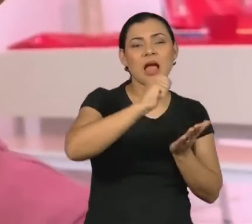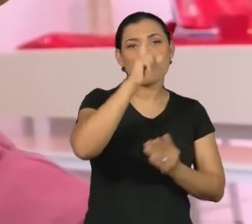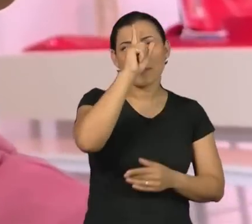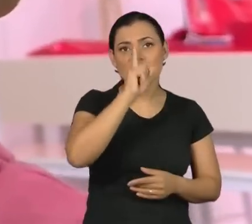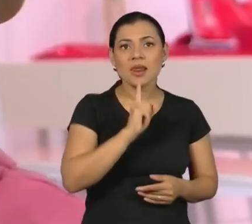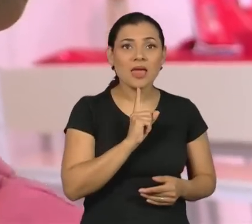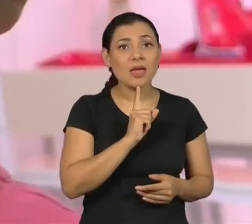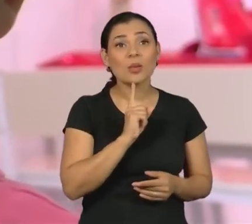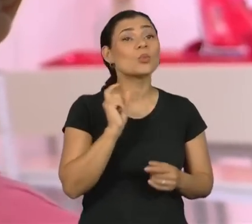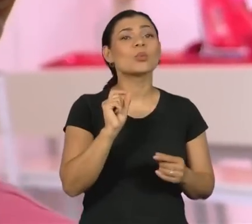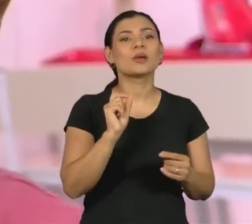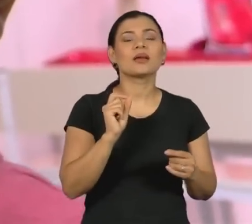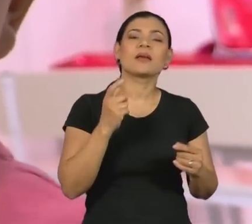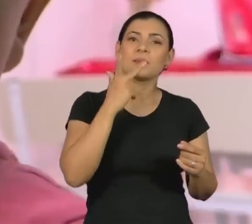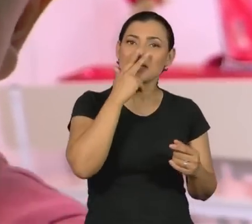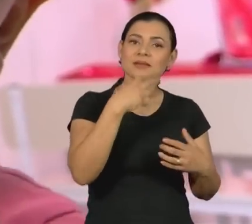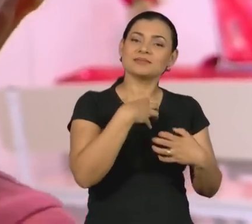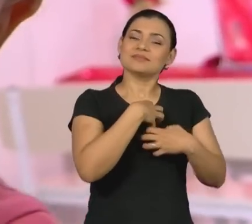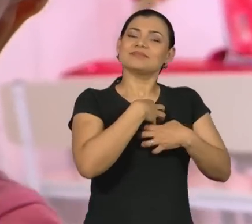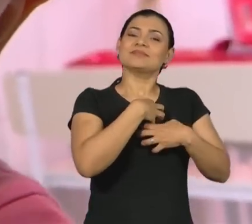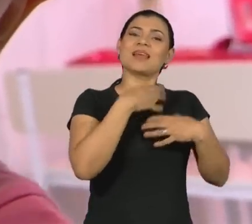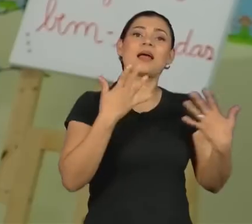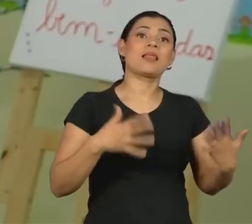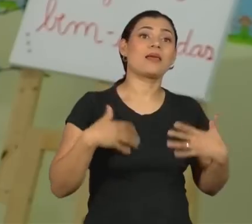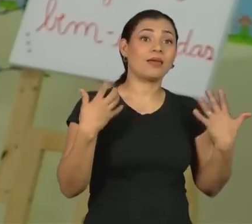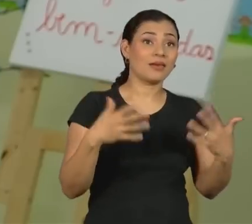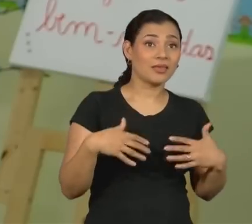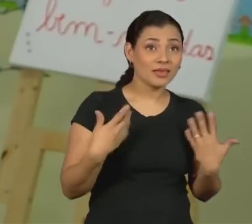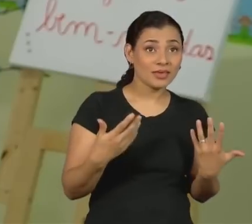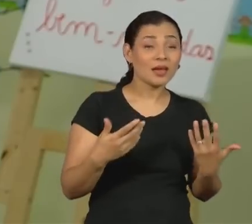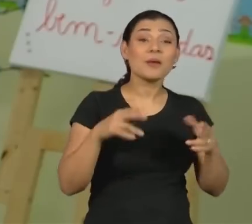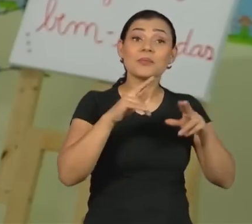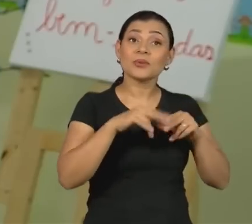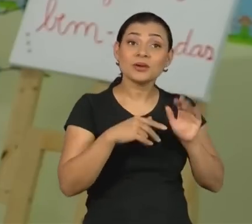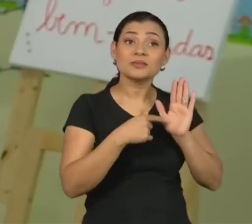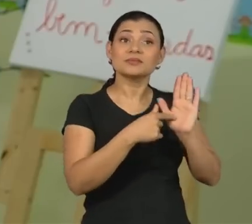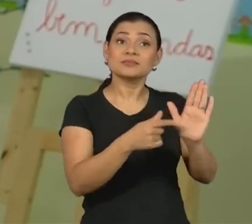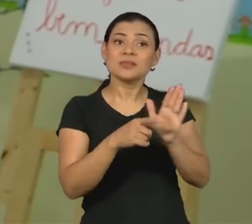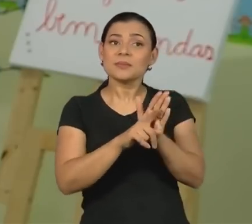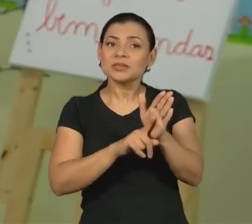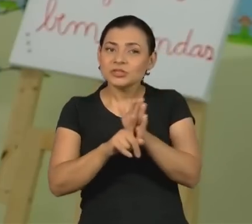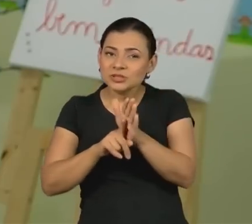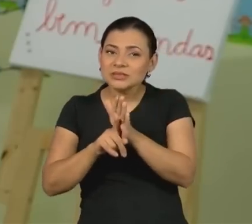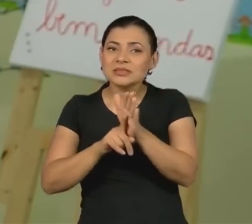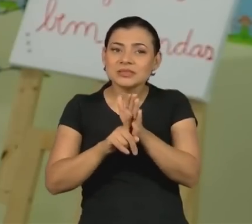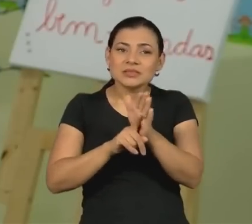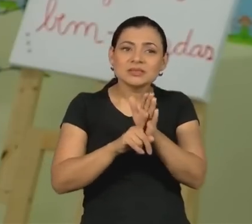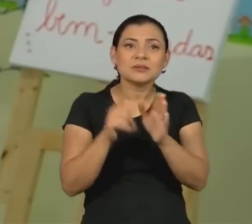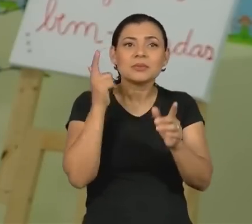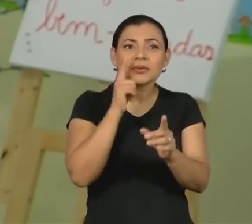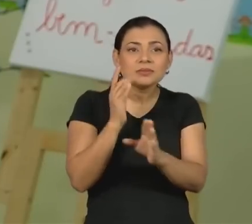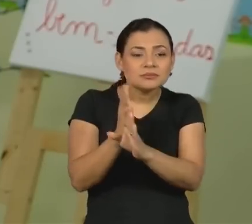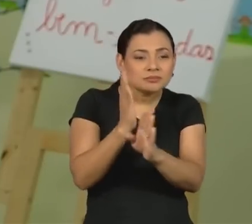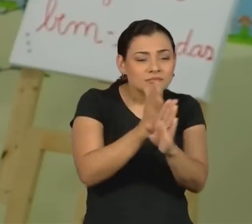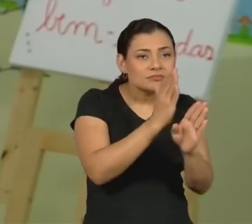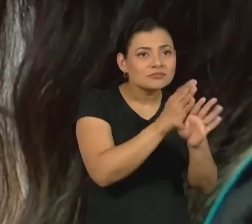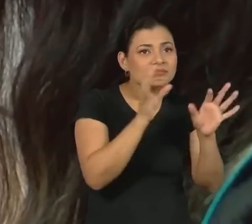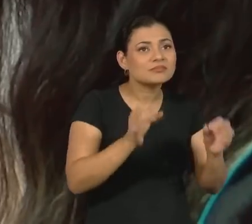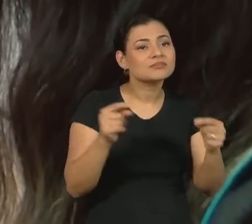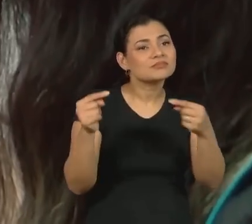que relaciona com o sentimento da alegria. Então, elas fizeram muitas pesquisas para que